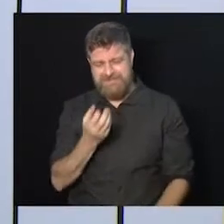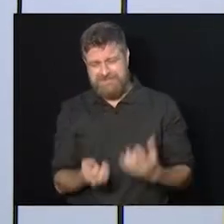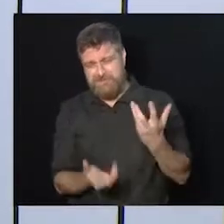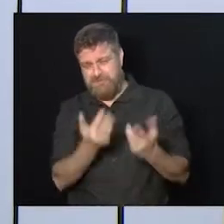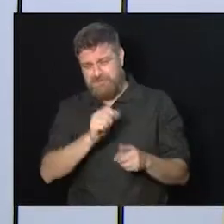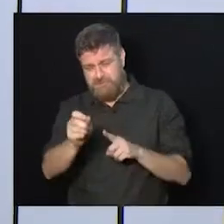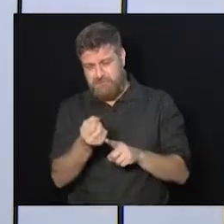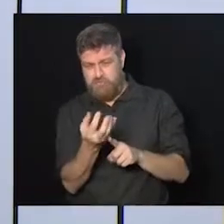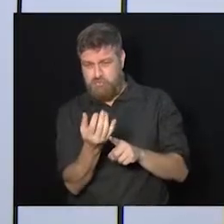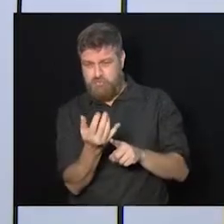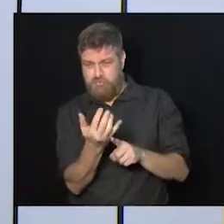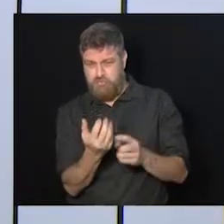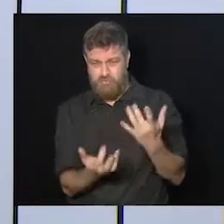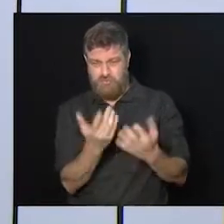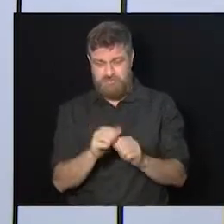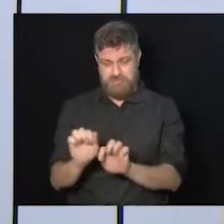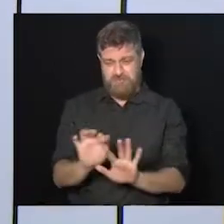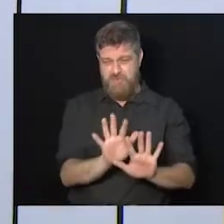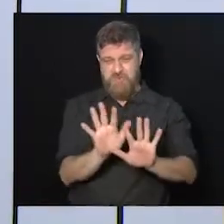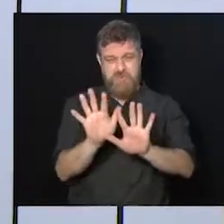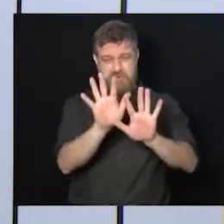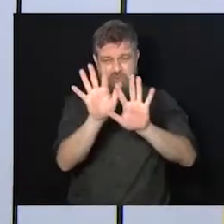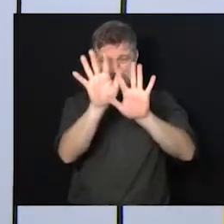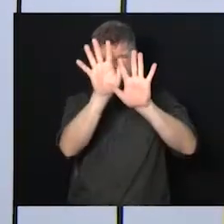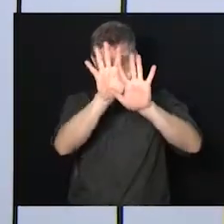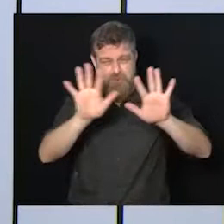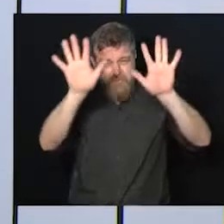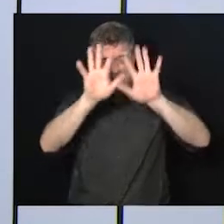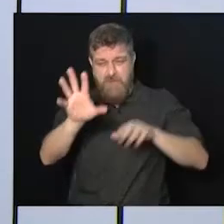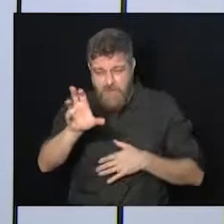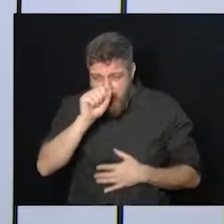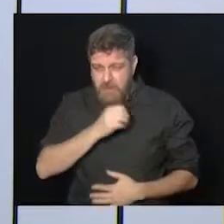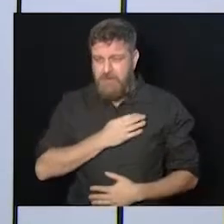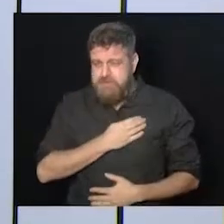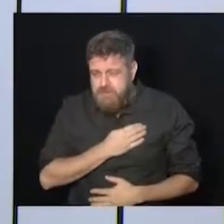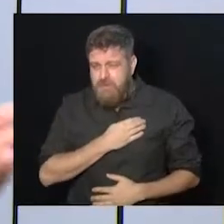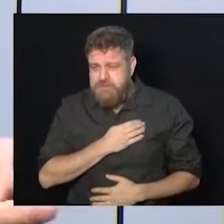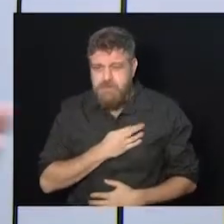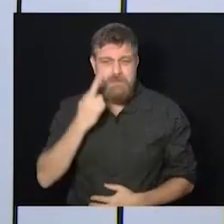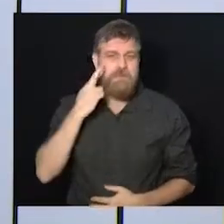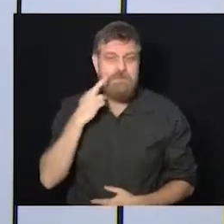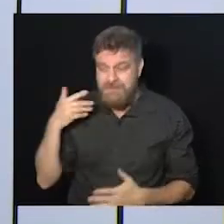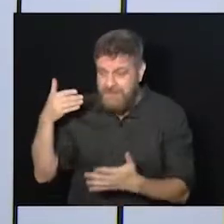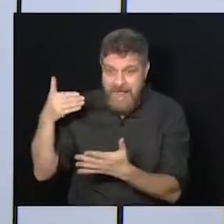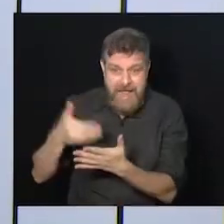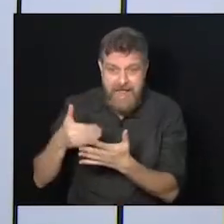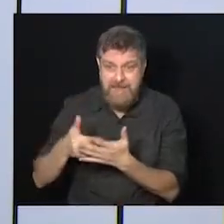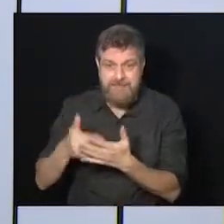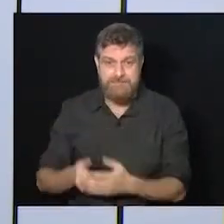além da fumaça que já está prejudicando a qualidade do ar, Rondônia, até as cidades da